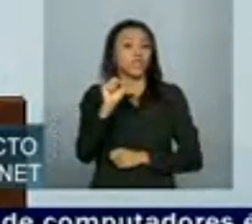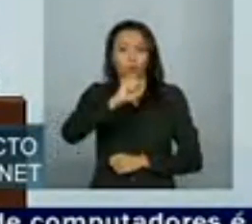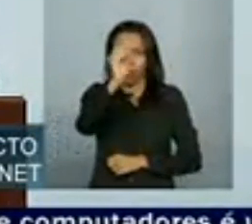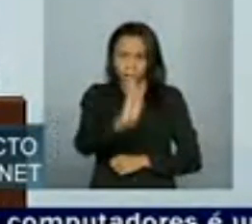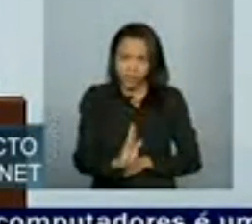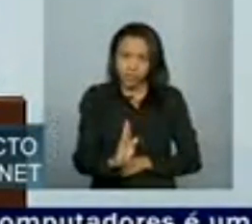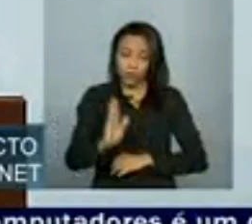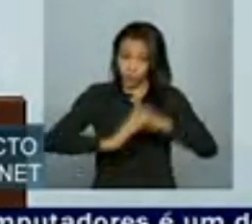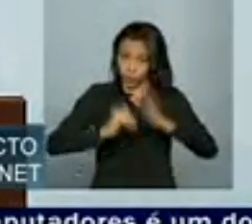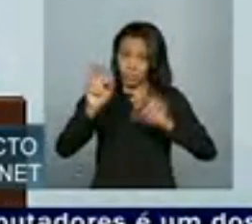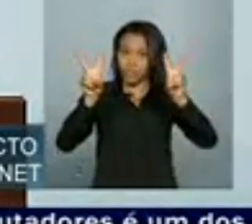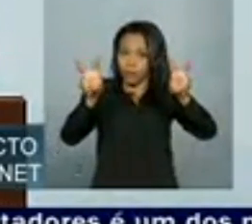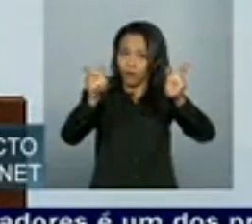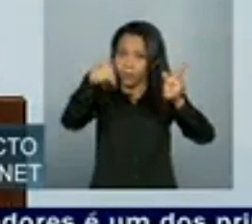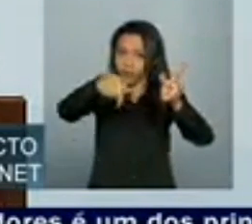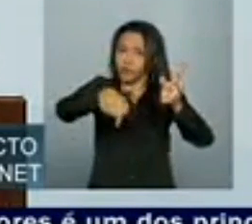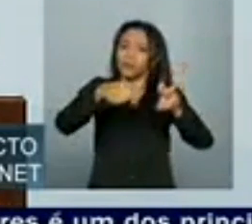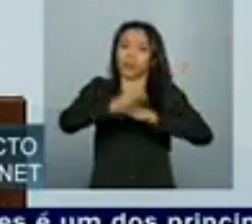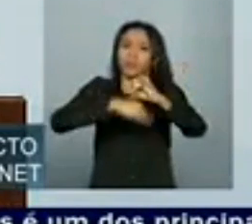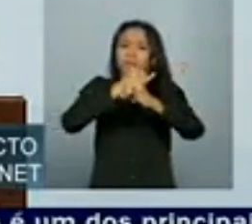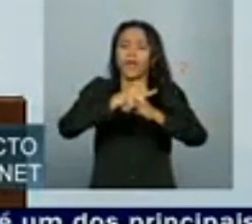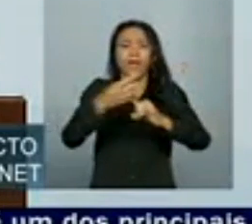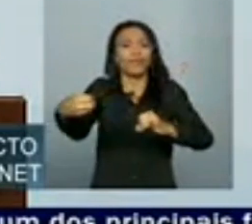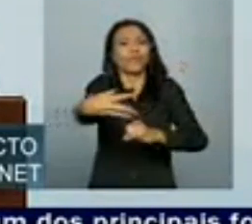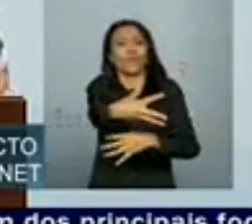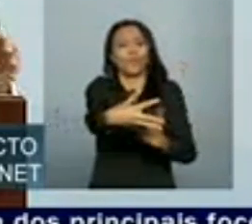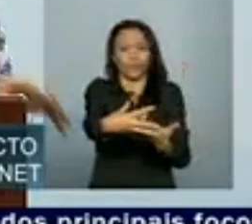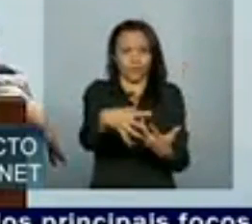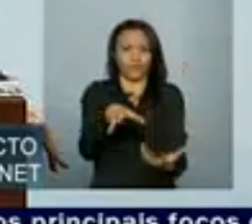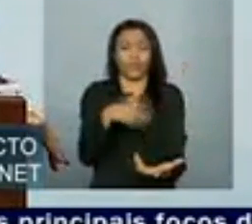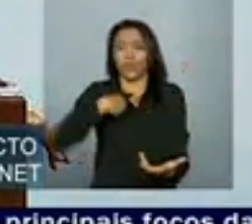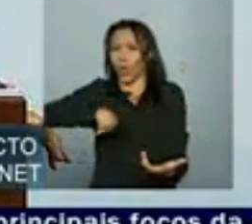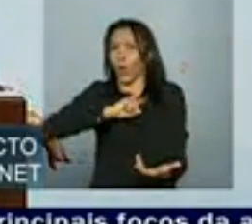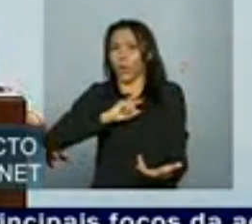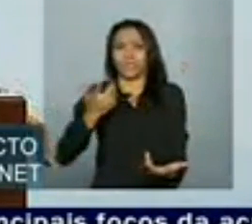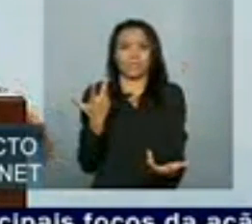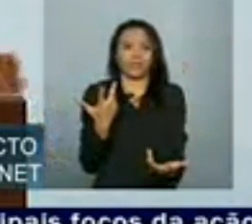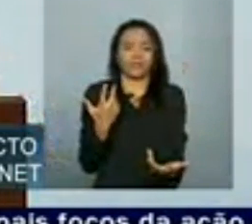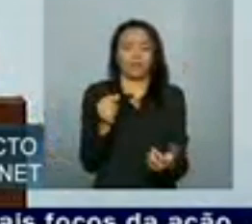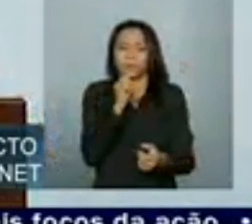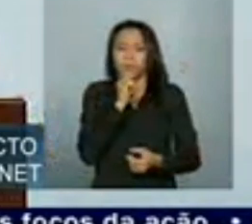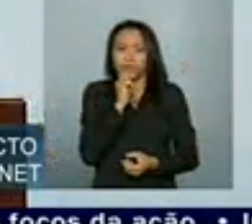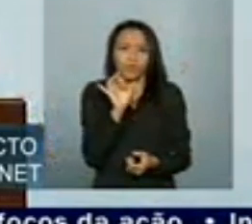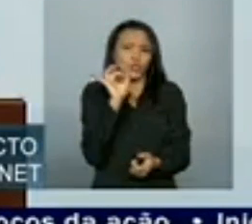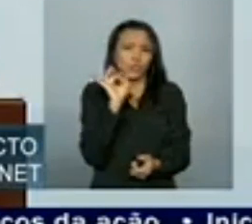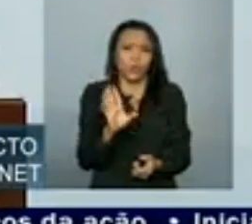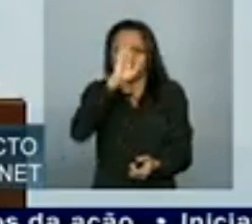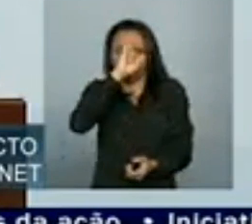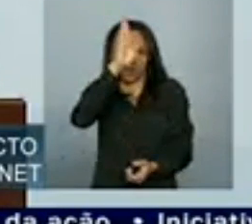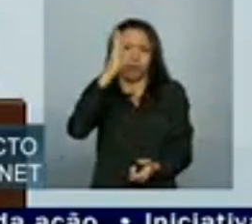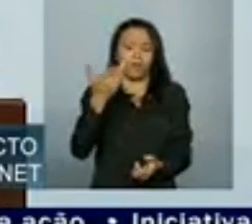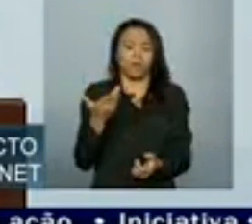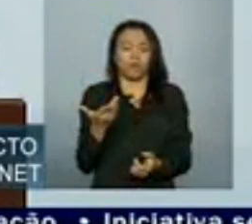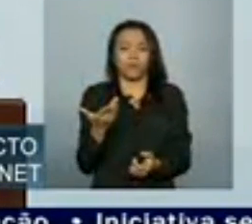área, é protagonista nesse novo mundo da internet. Nós não somos protagonistas apenas